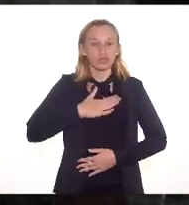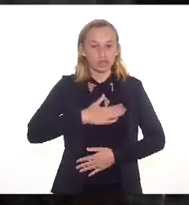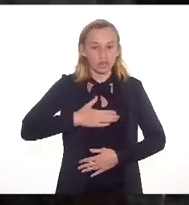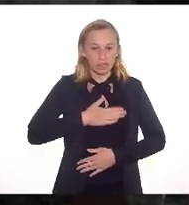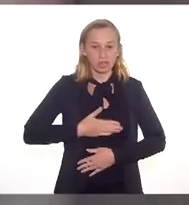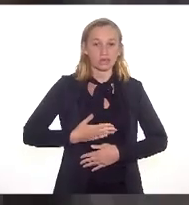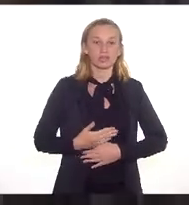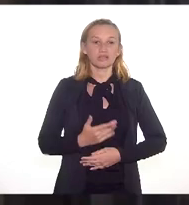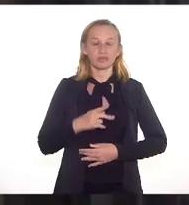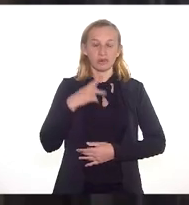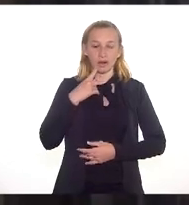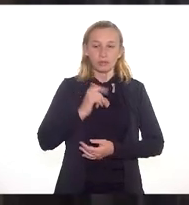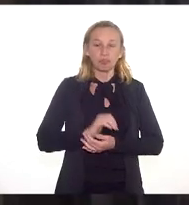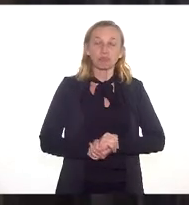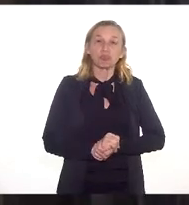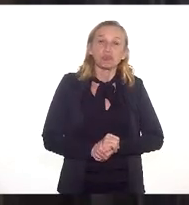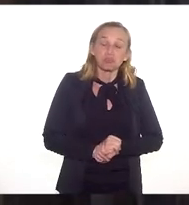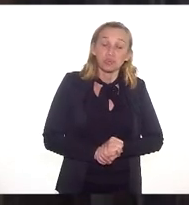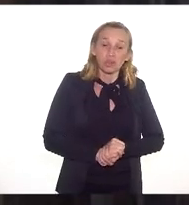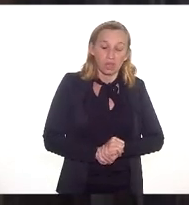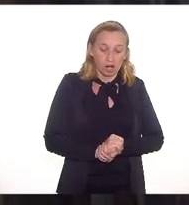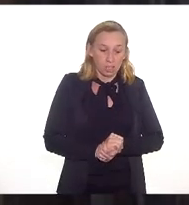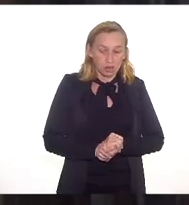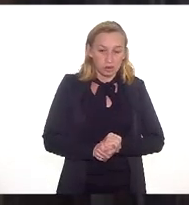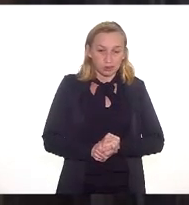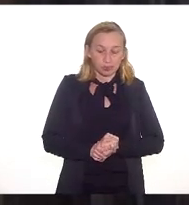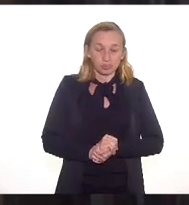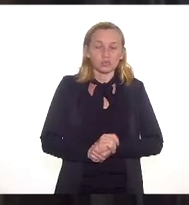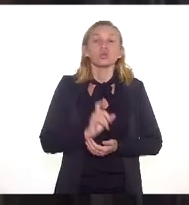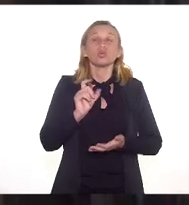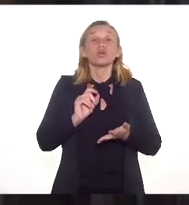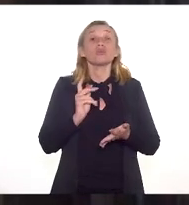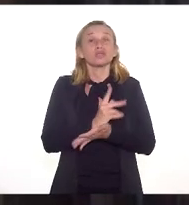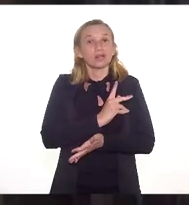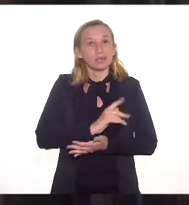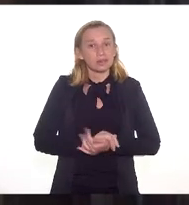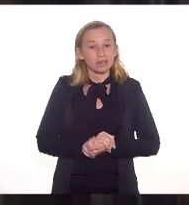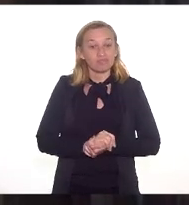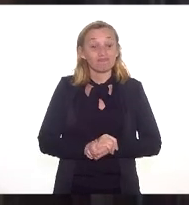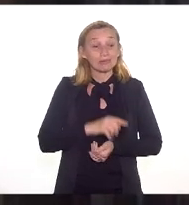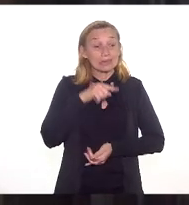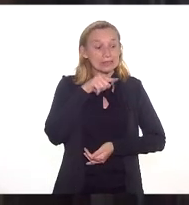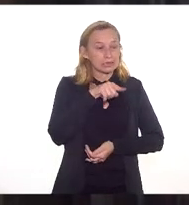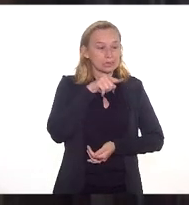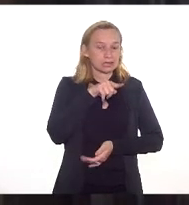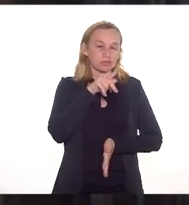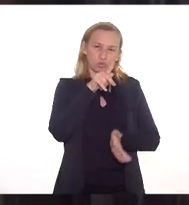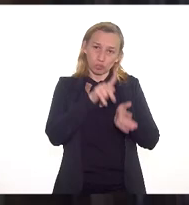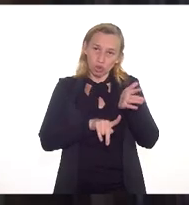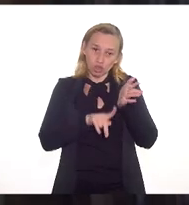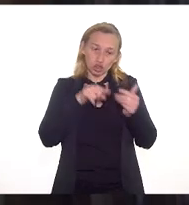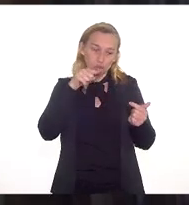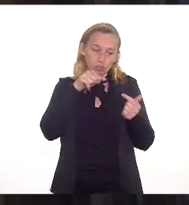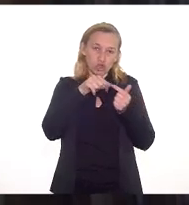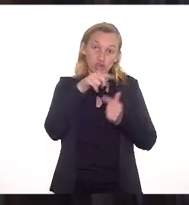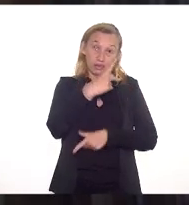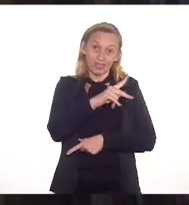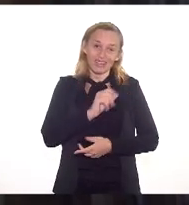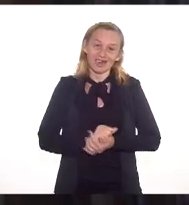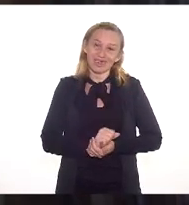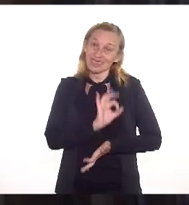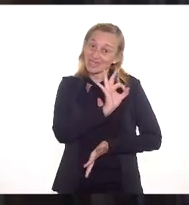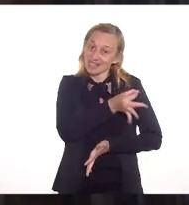fazer ponderações. Porque o que acontece é o seguinte, esse projeto, o objetivo dele é